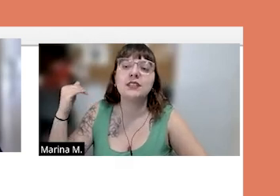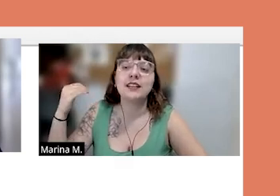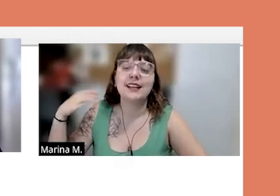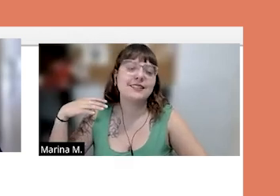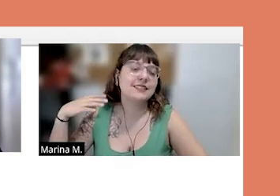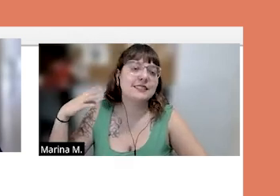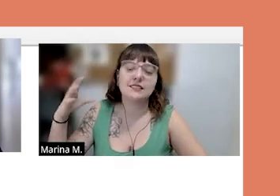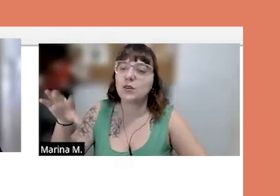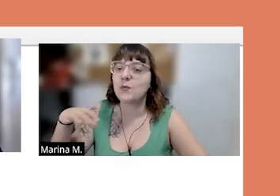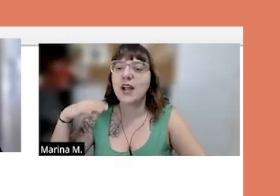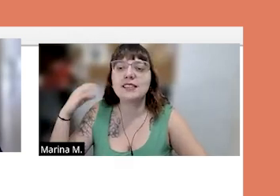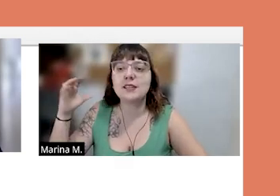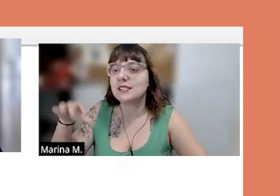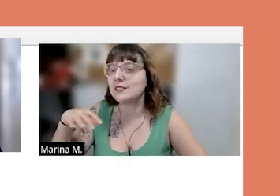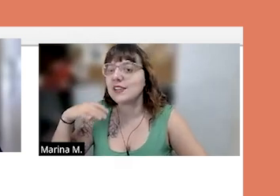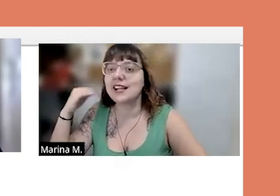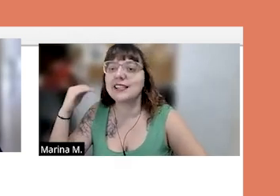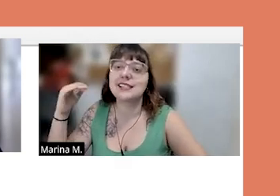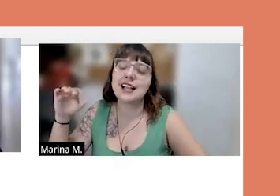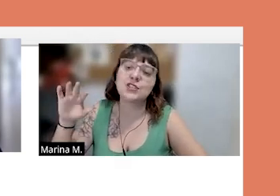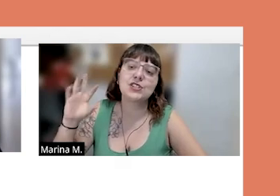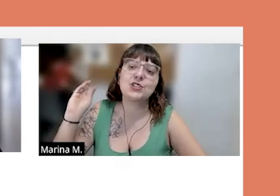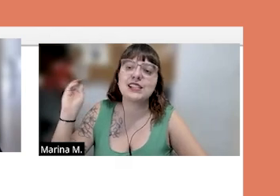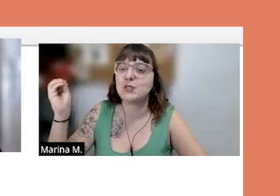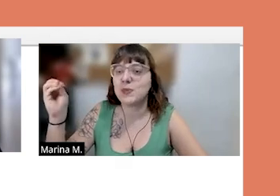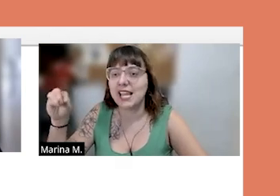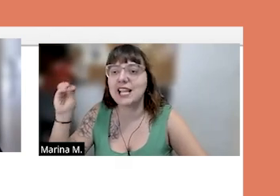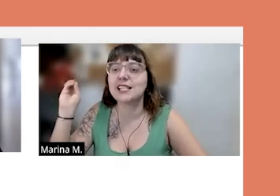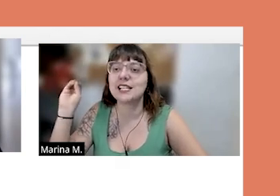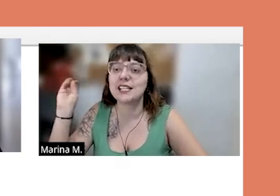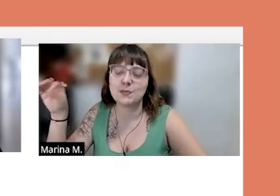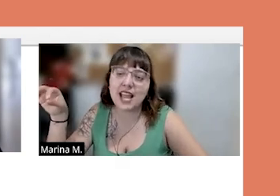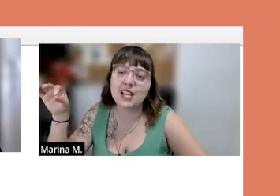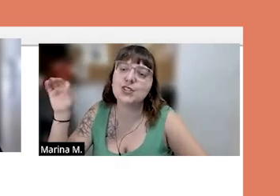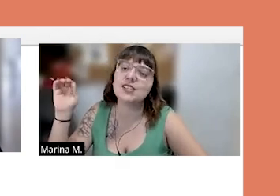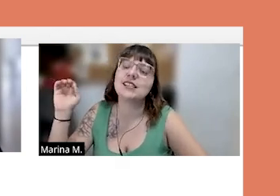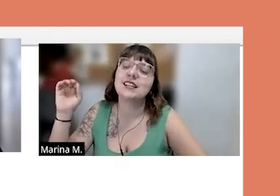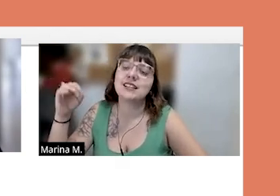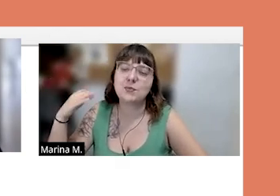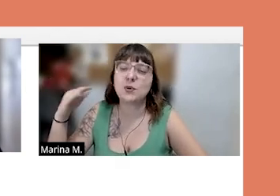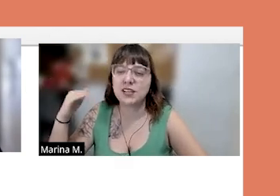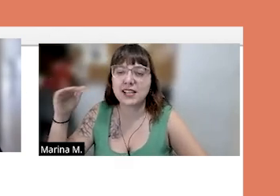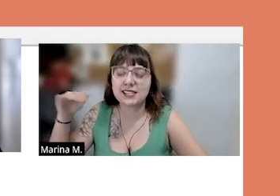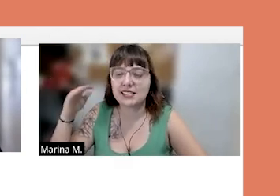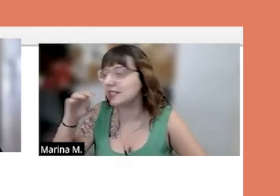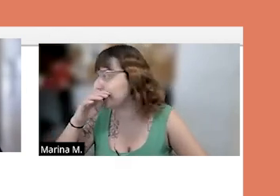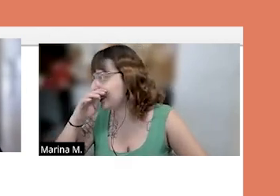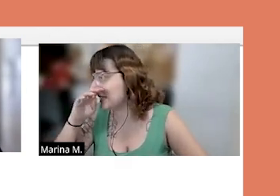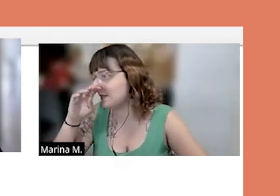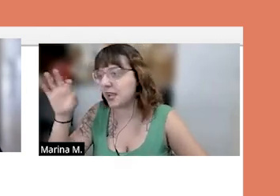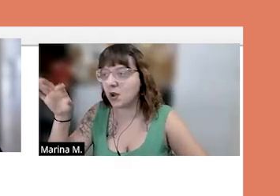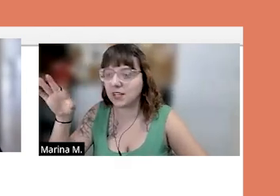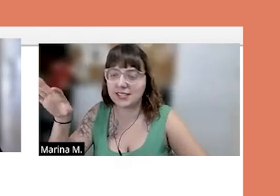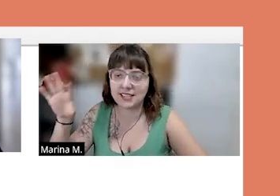procurando como é que são classificadas cidades de cidades pequenas, cidades médias, né? Procurando esses